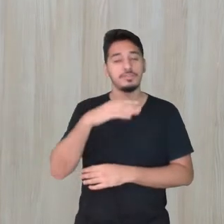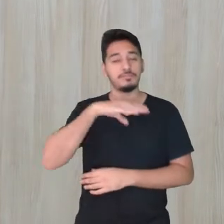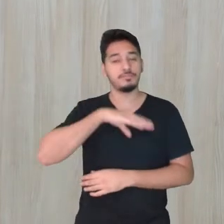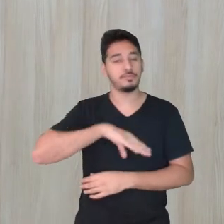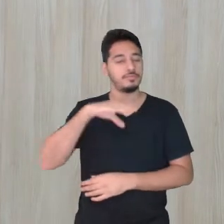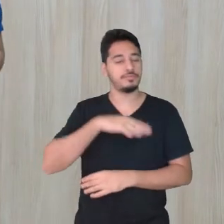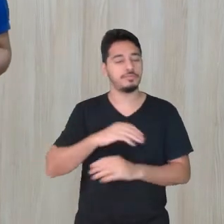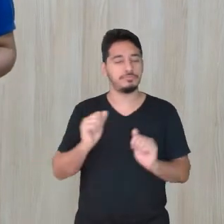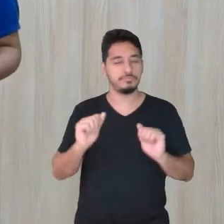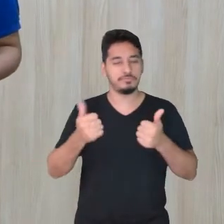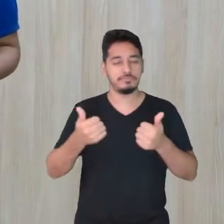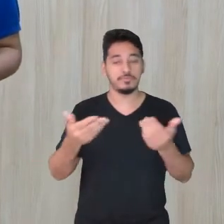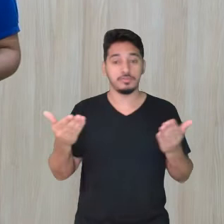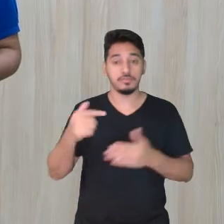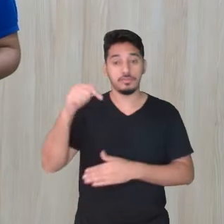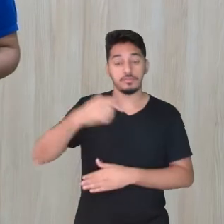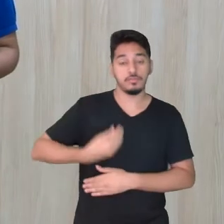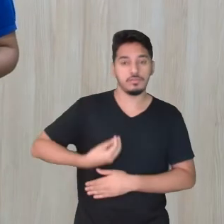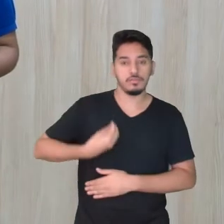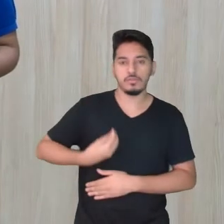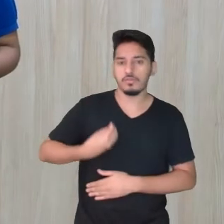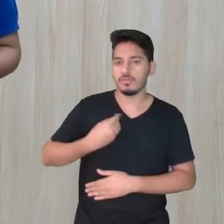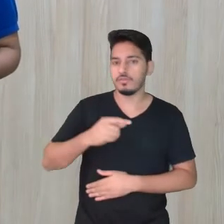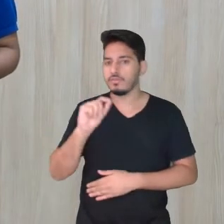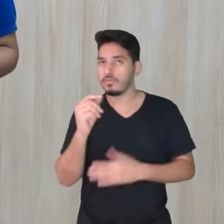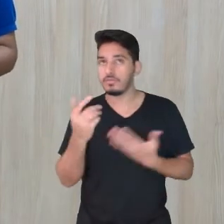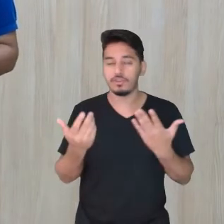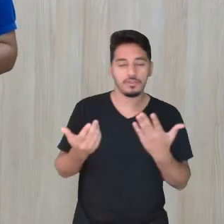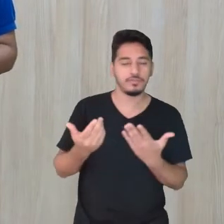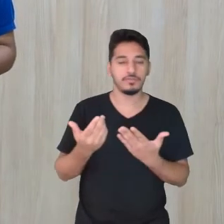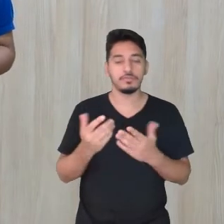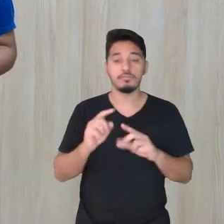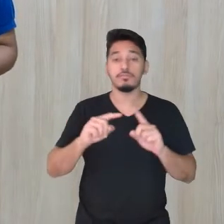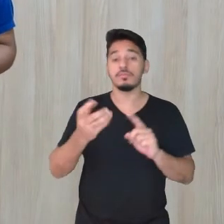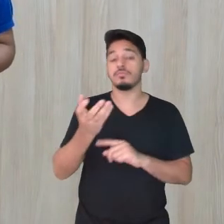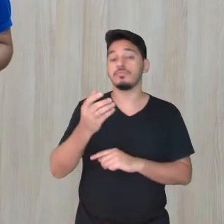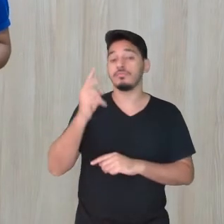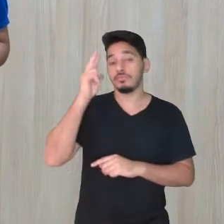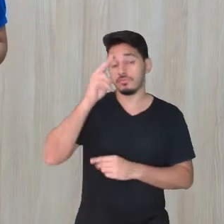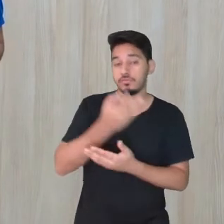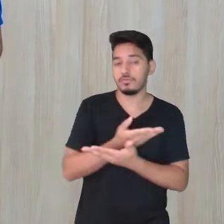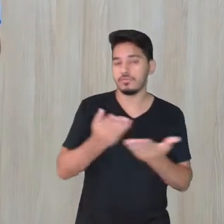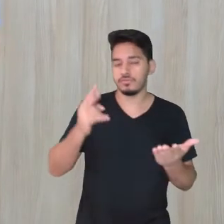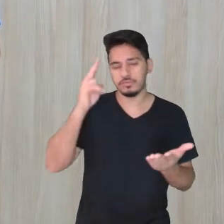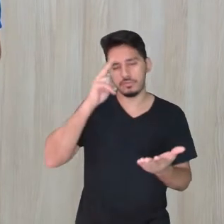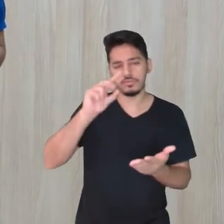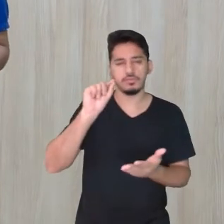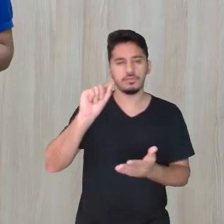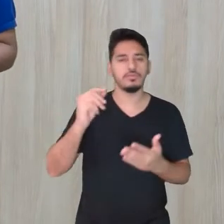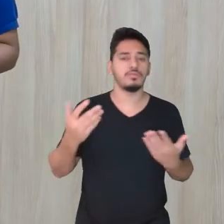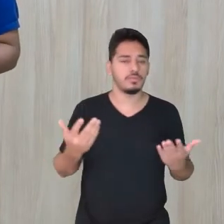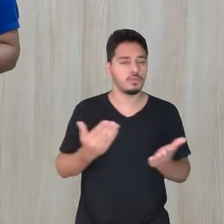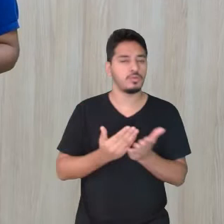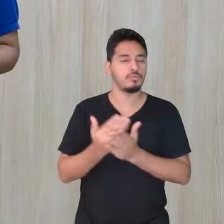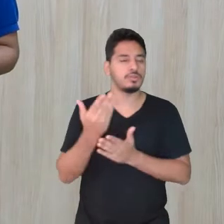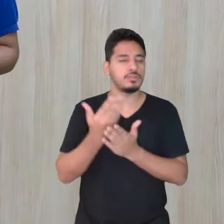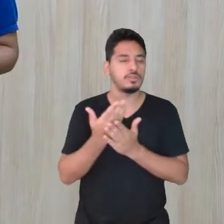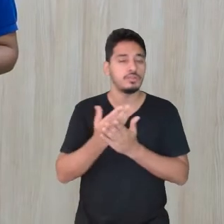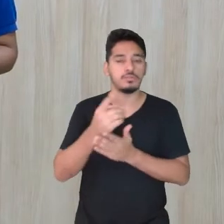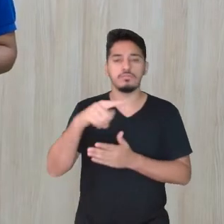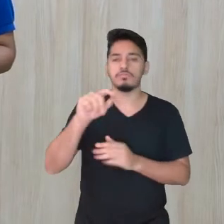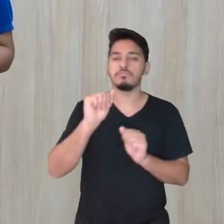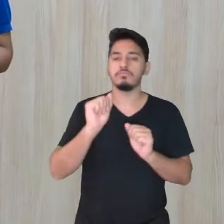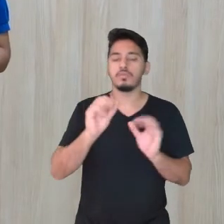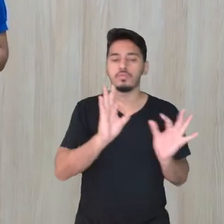portuguesa, tá certo? A gente tá aqui ao vivo dos nossos estúdios, mas eu gostaria de relembrá-los, sempre, né? Sempre relembro no começo da aula, que você